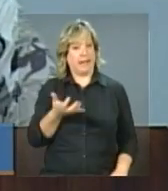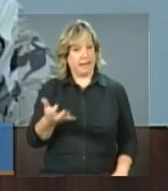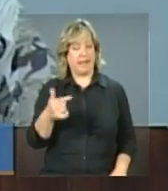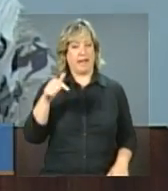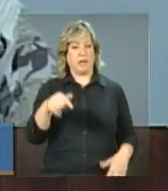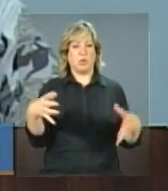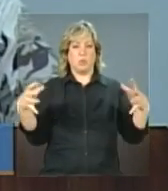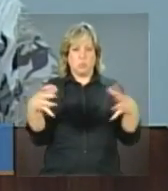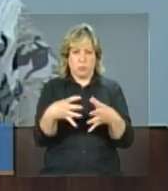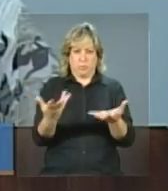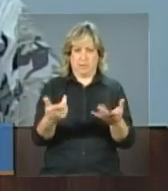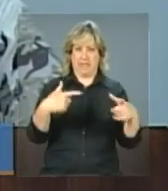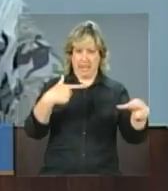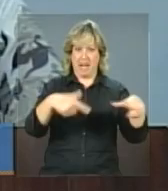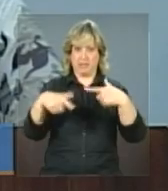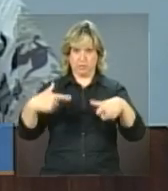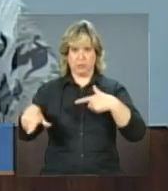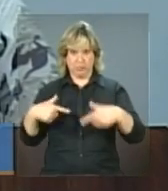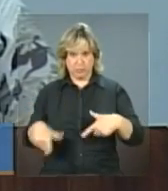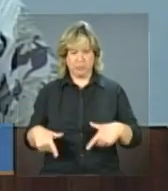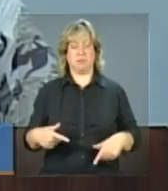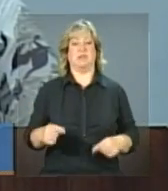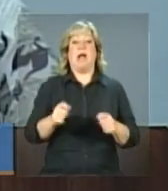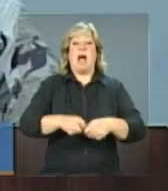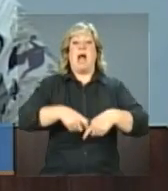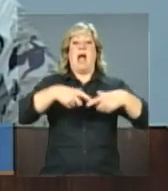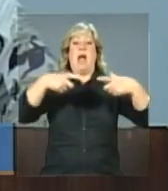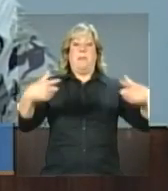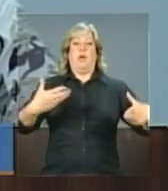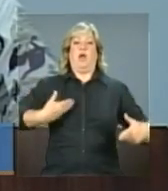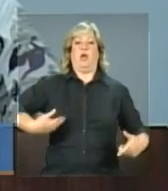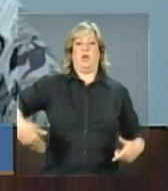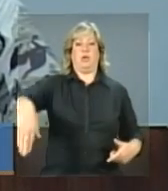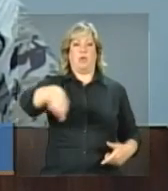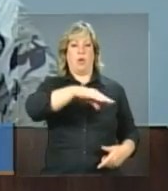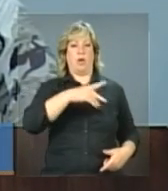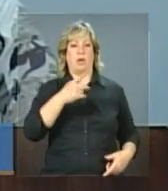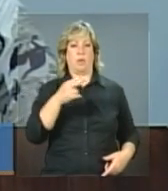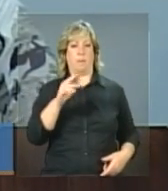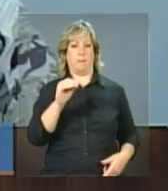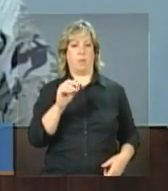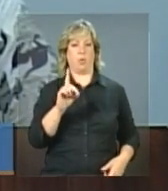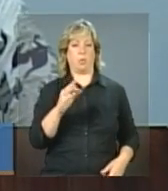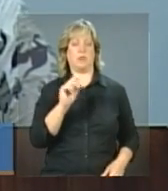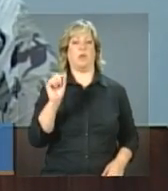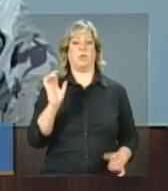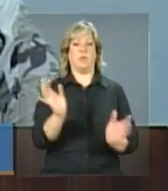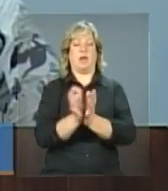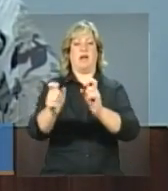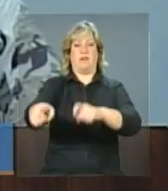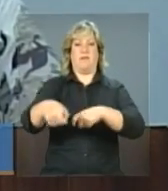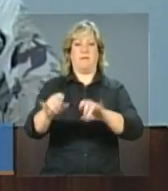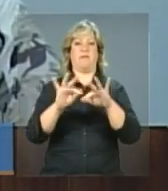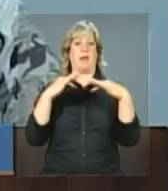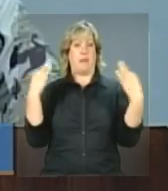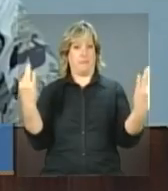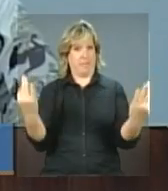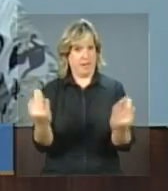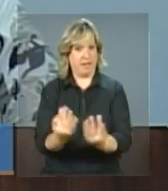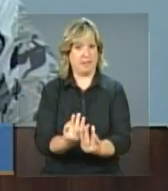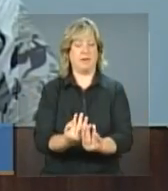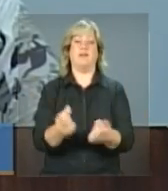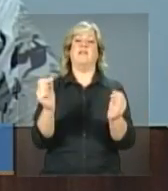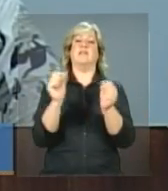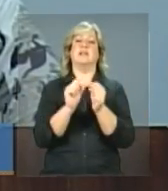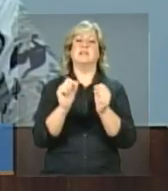conjunto de ações, ampliar nossa produção na agricultura familiar, gerando